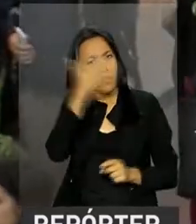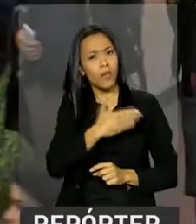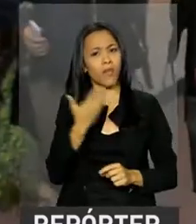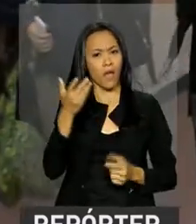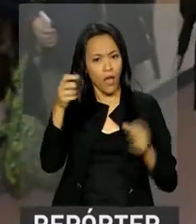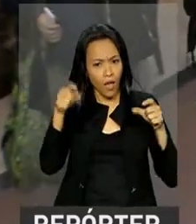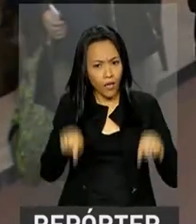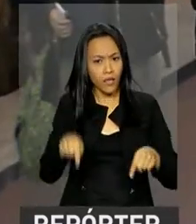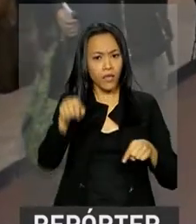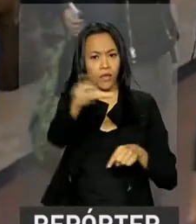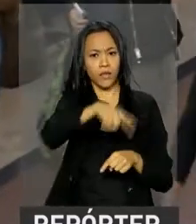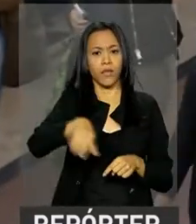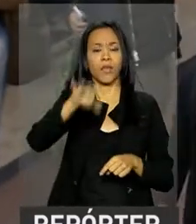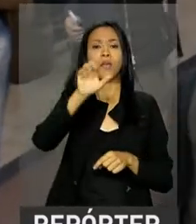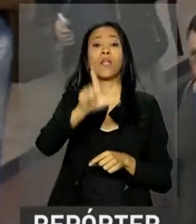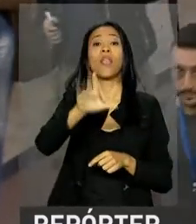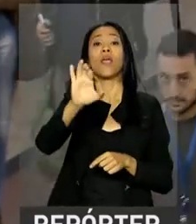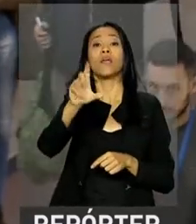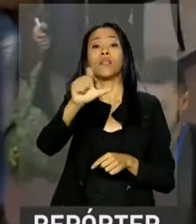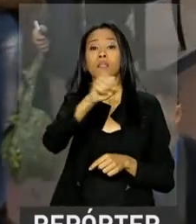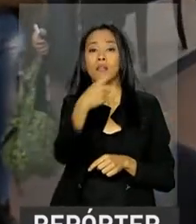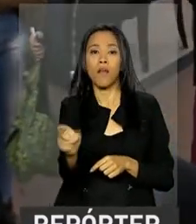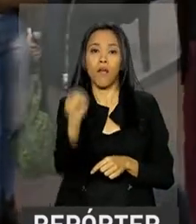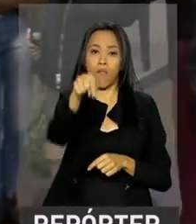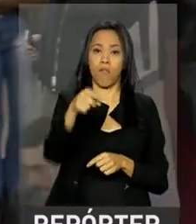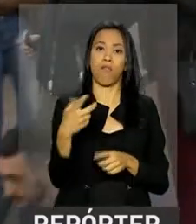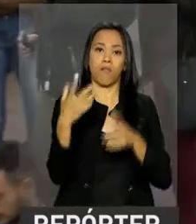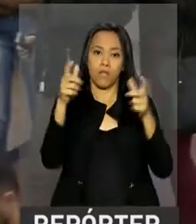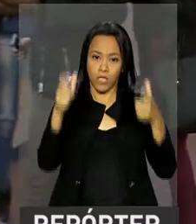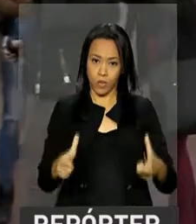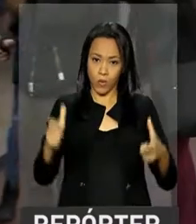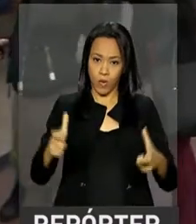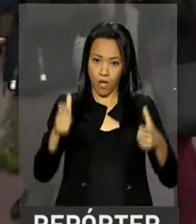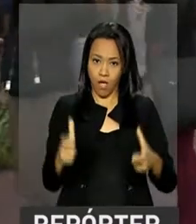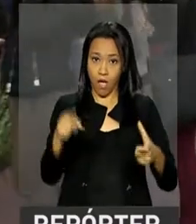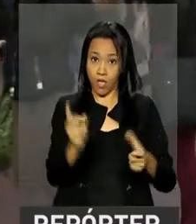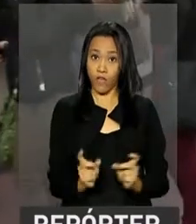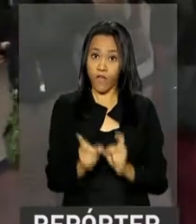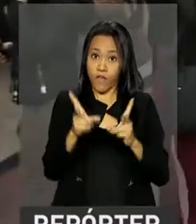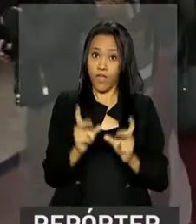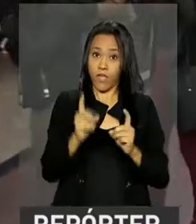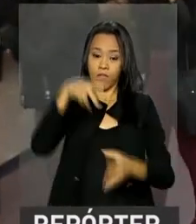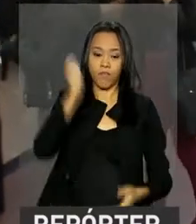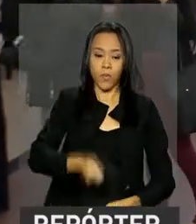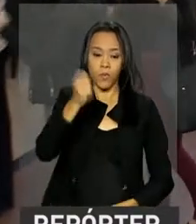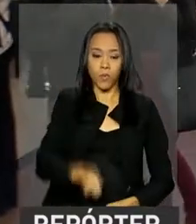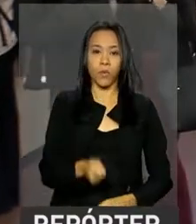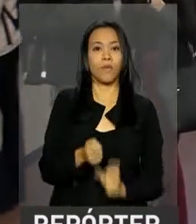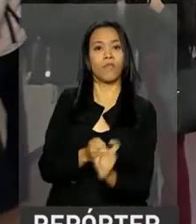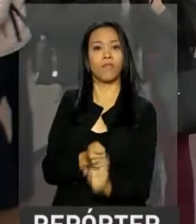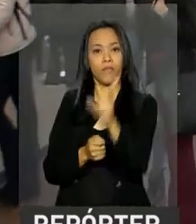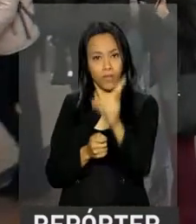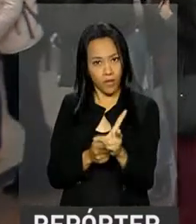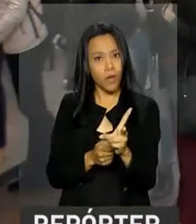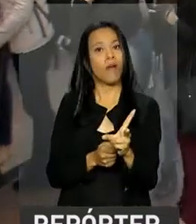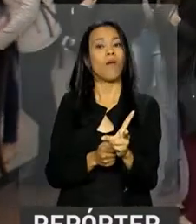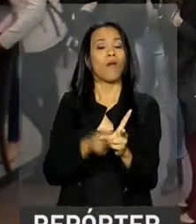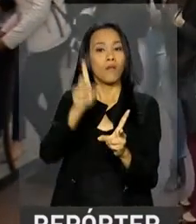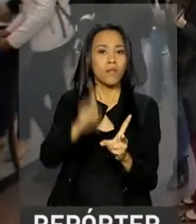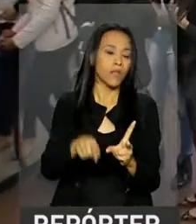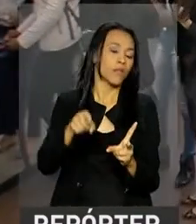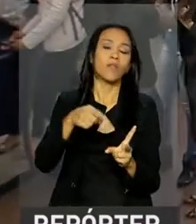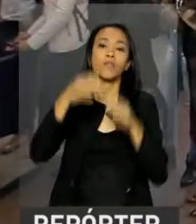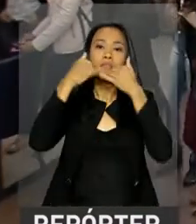no Salão de Pregões da Bolsa de Valores de São Paulo. Foi neste espaço que uma distribuidora de energia elétrica, lotes de linhas